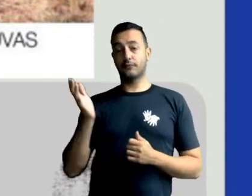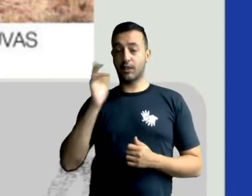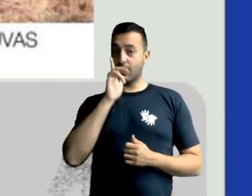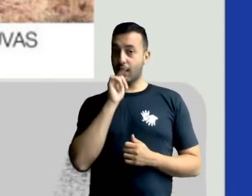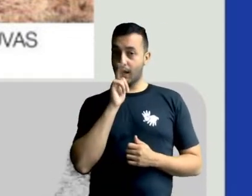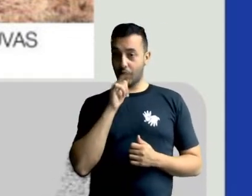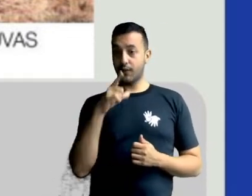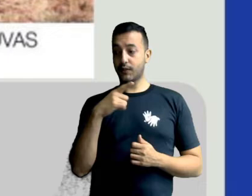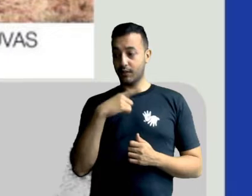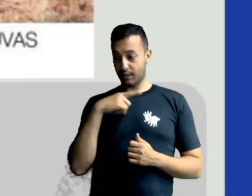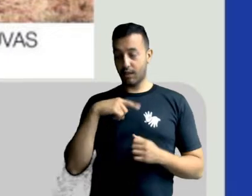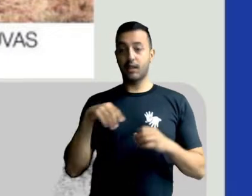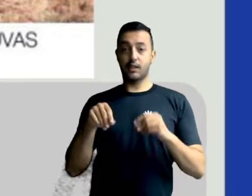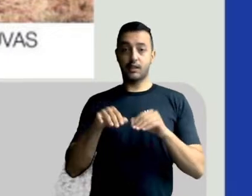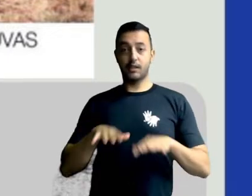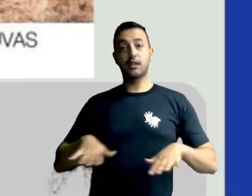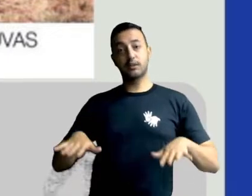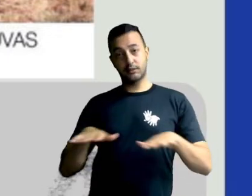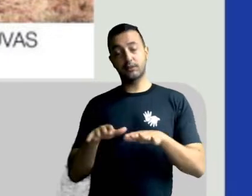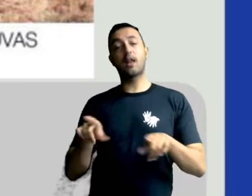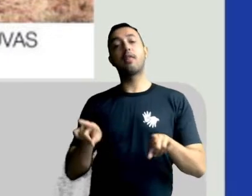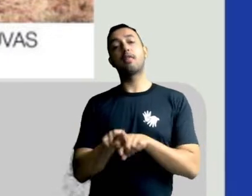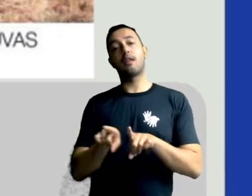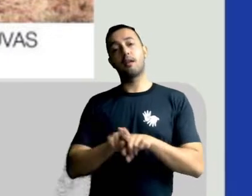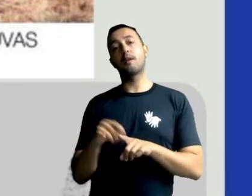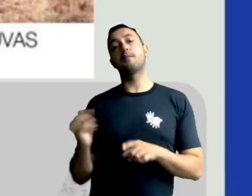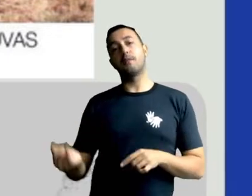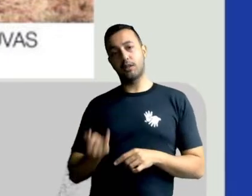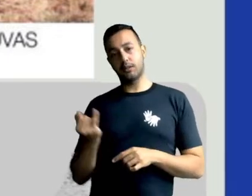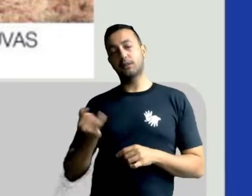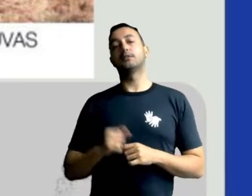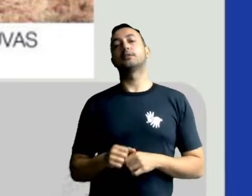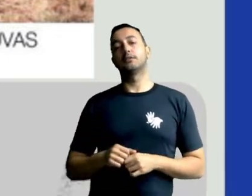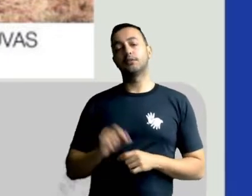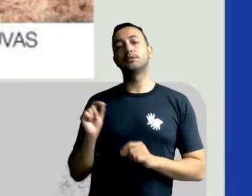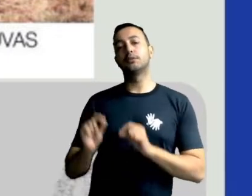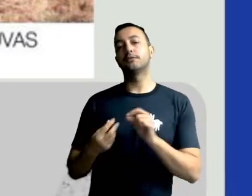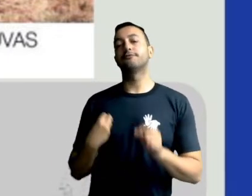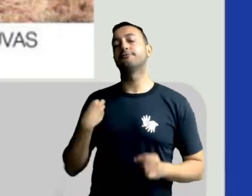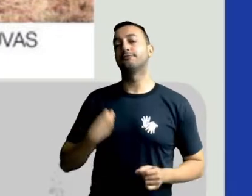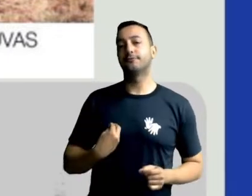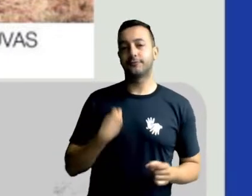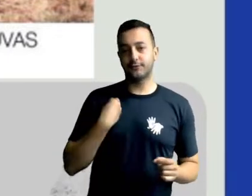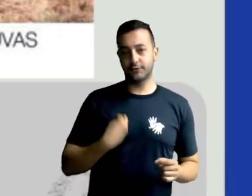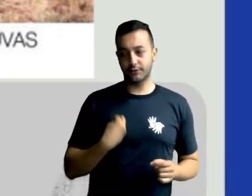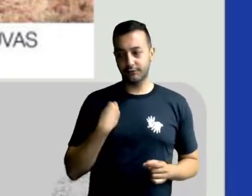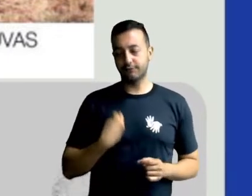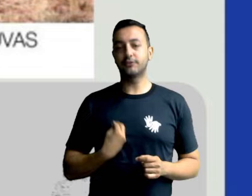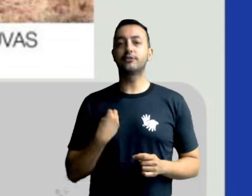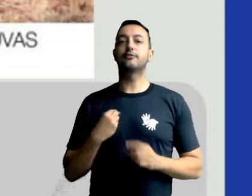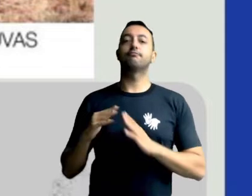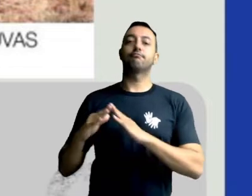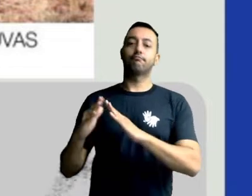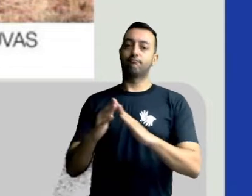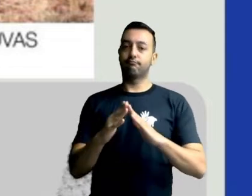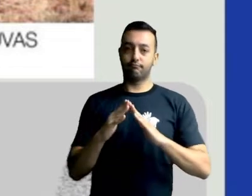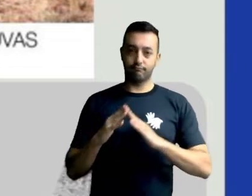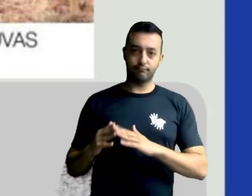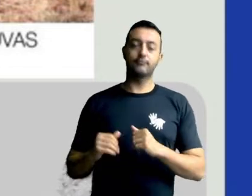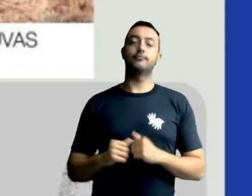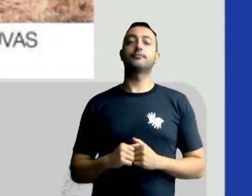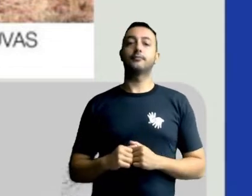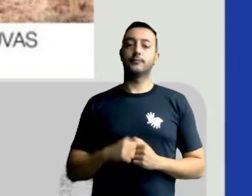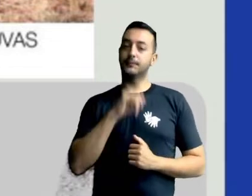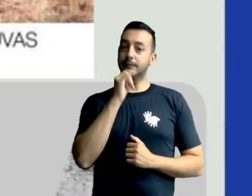água disponível no ambiente terrestre também é importante. Para quê? Para os seres vivos que o habitam.